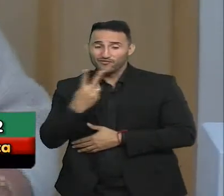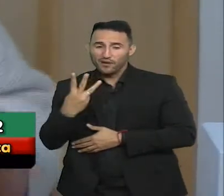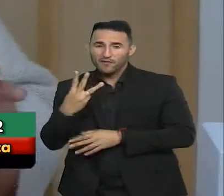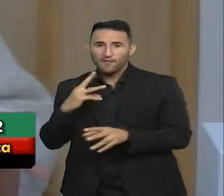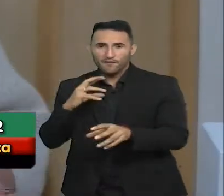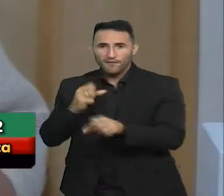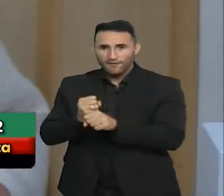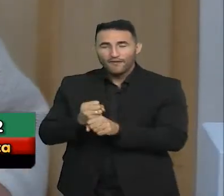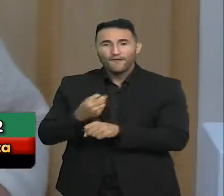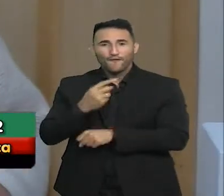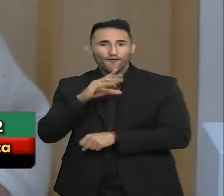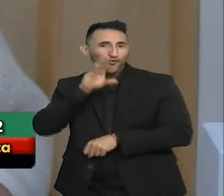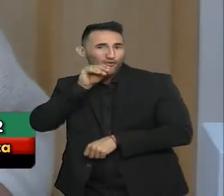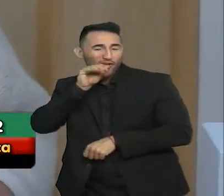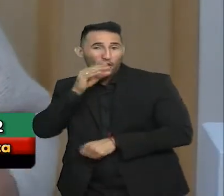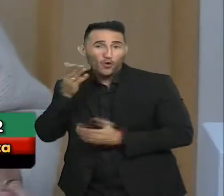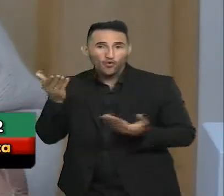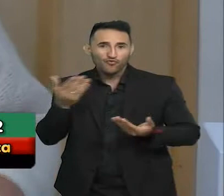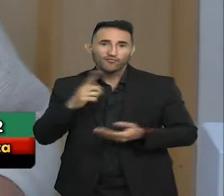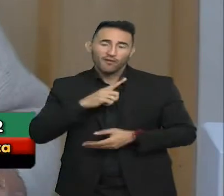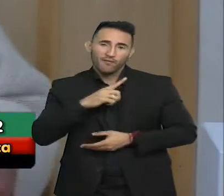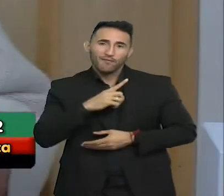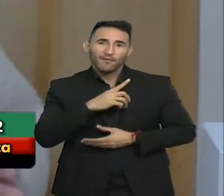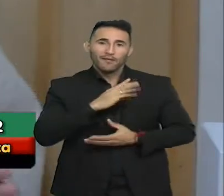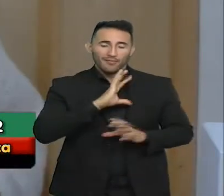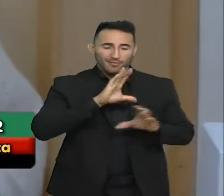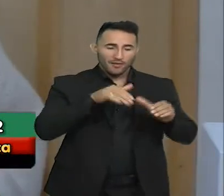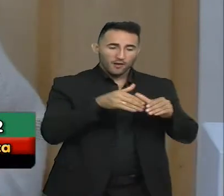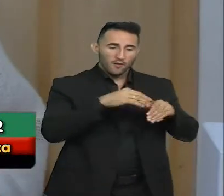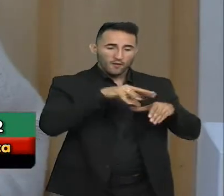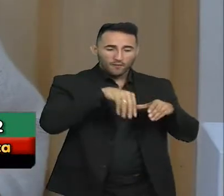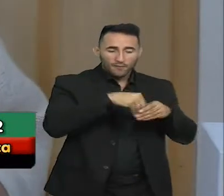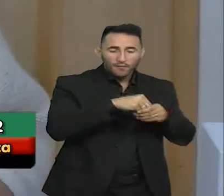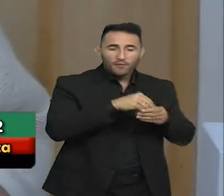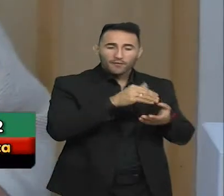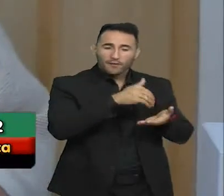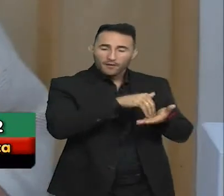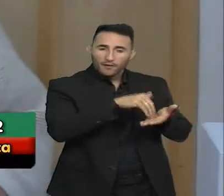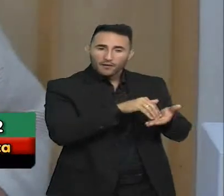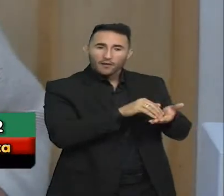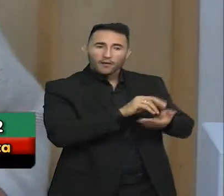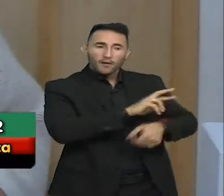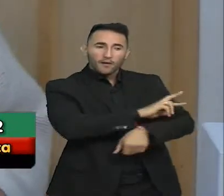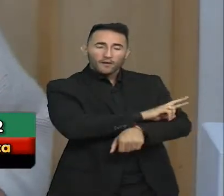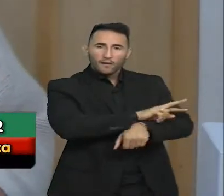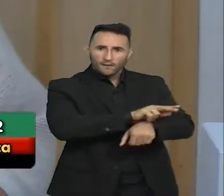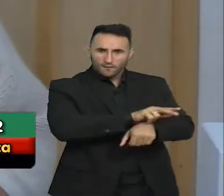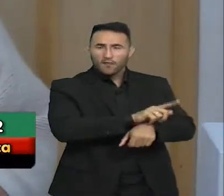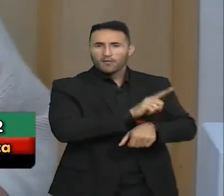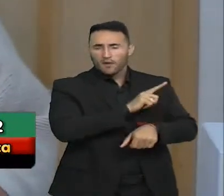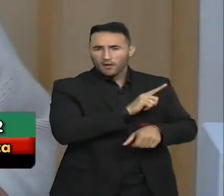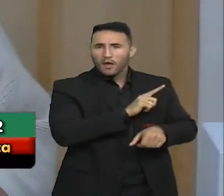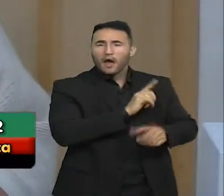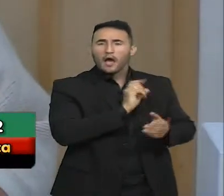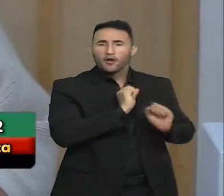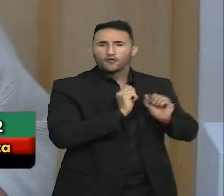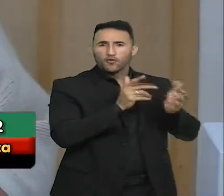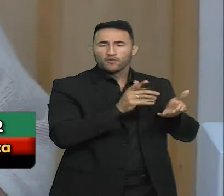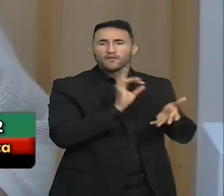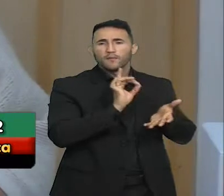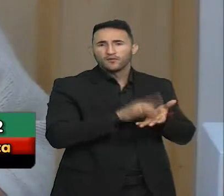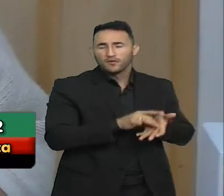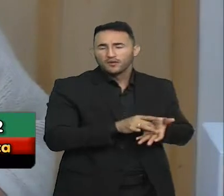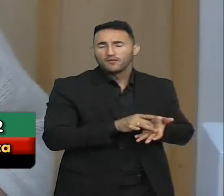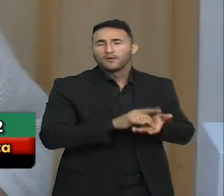hoje nós temos 3 diretorias diferentes dentro da Secretaria da Igualdade Racial, Ações Afirmativas, Patrimônio Cultural e